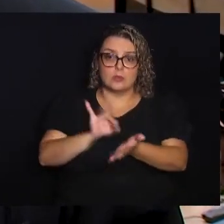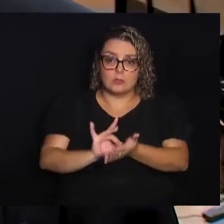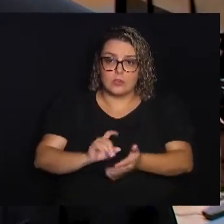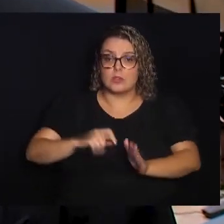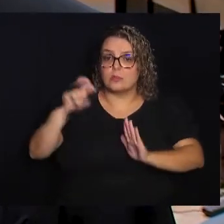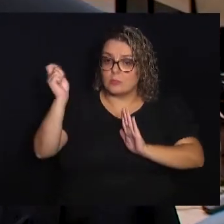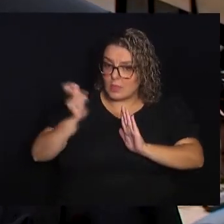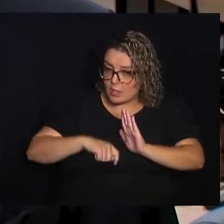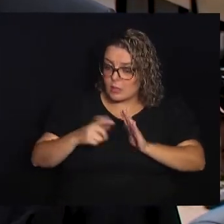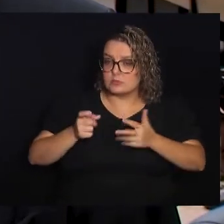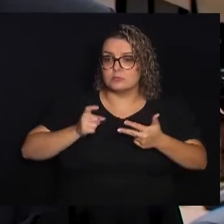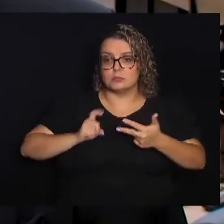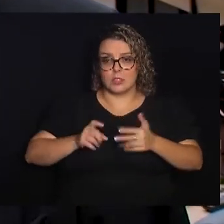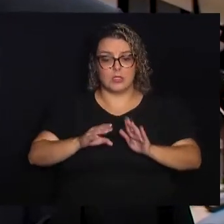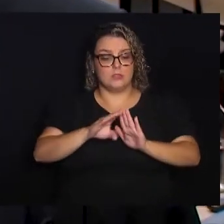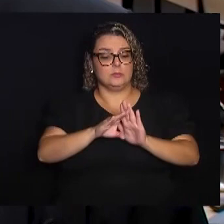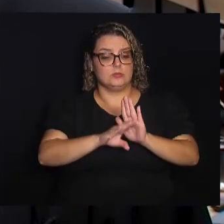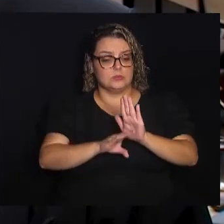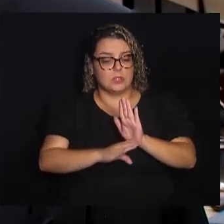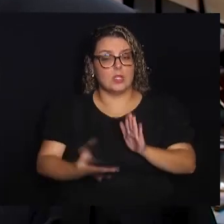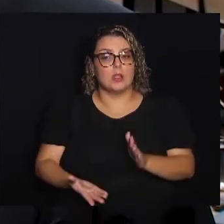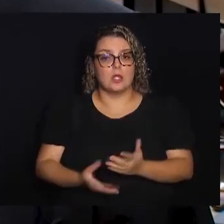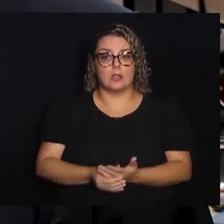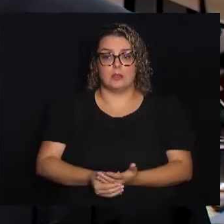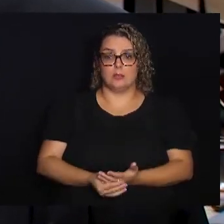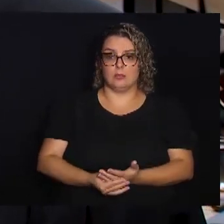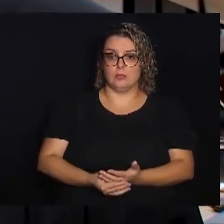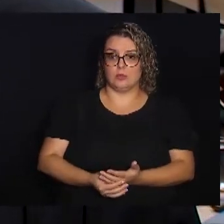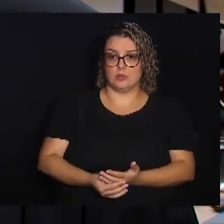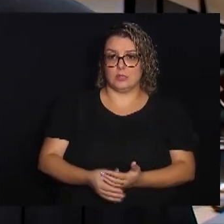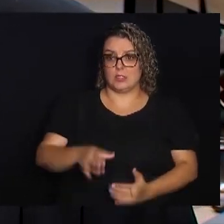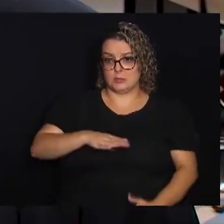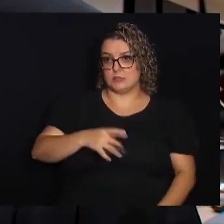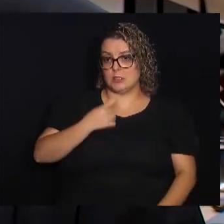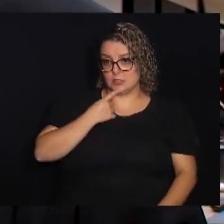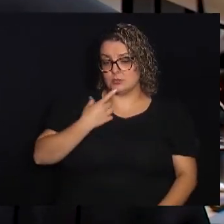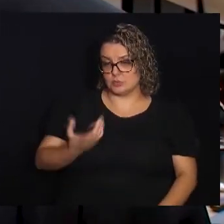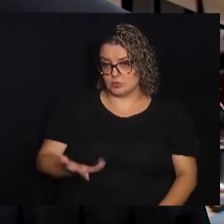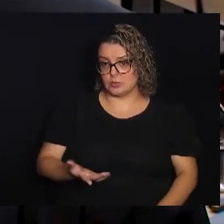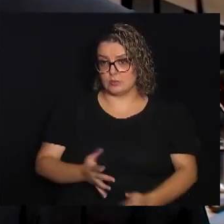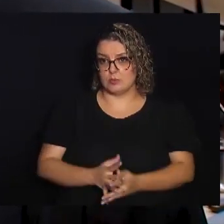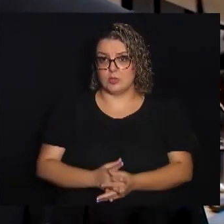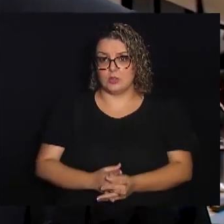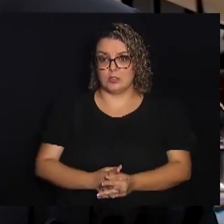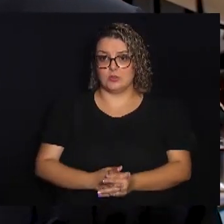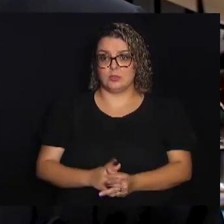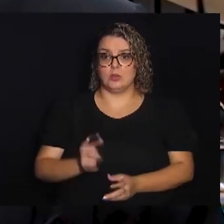de fato, com a execução desse programa aqui na cidade de Campinas. Nós,